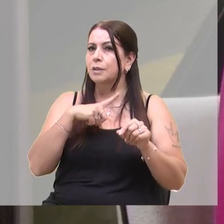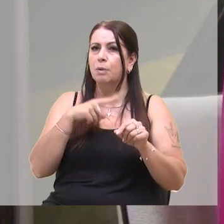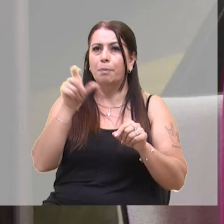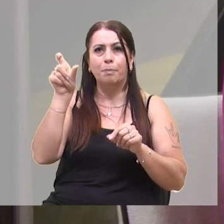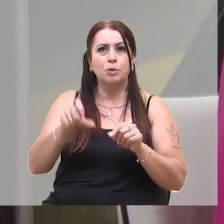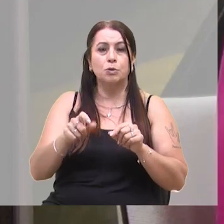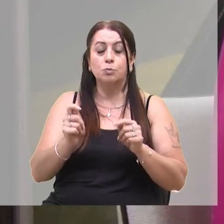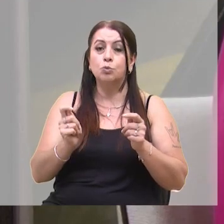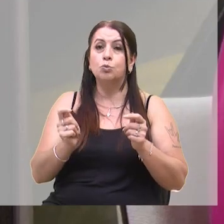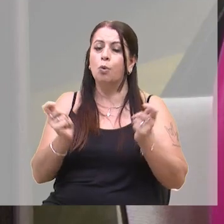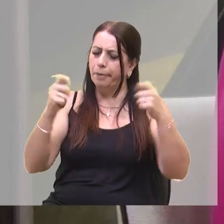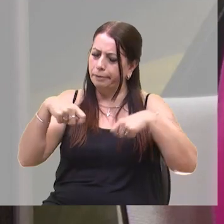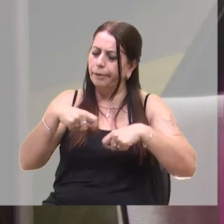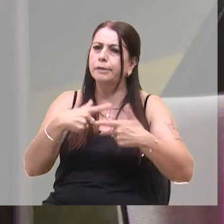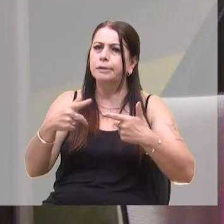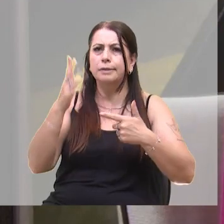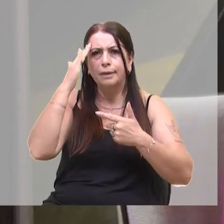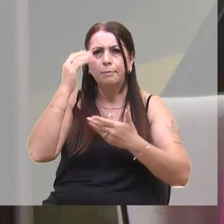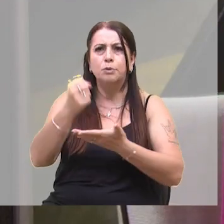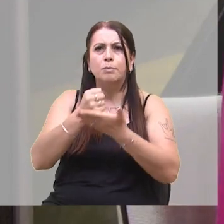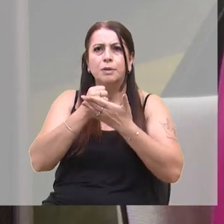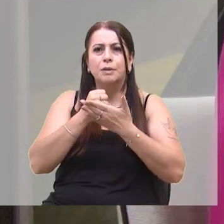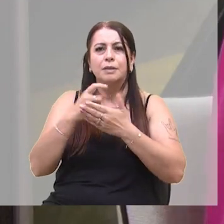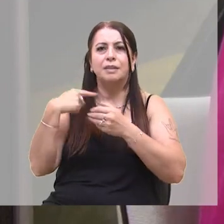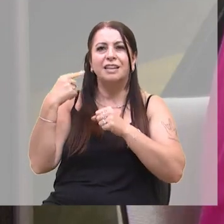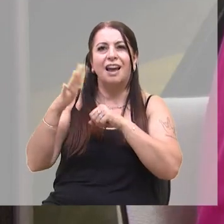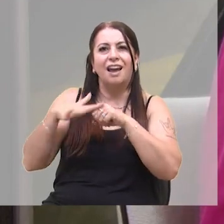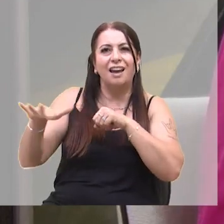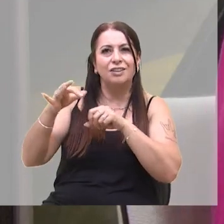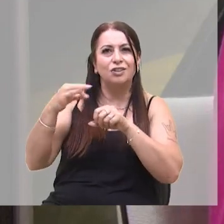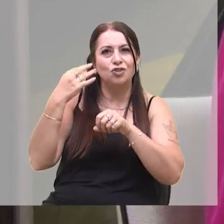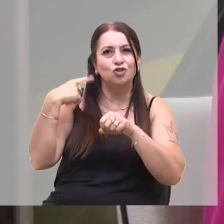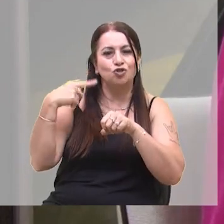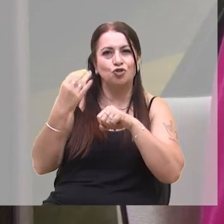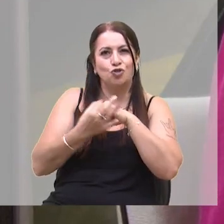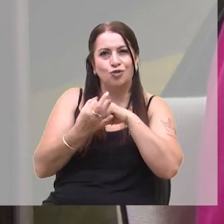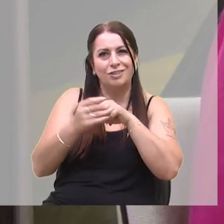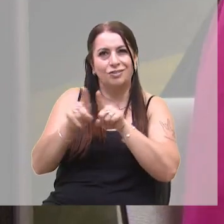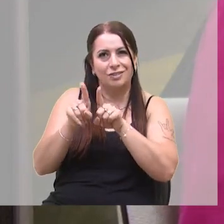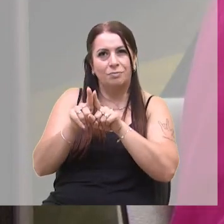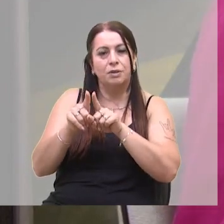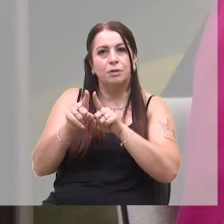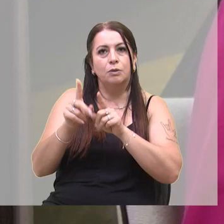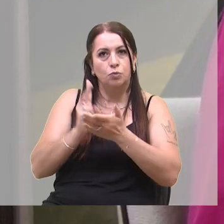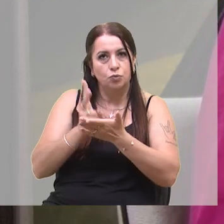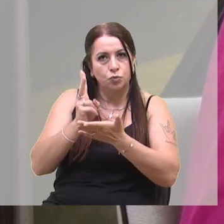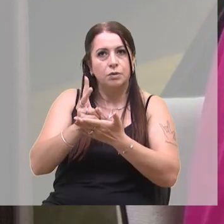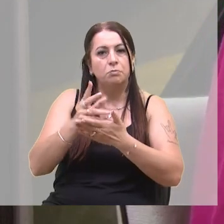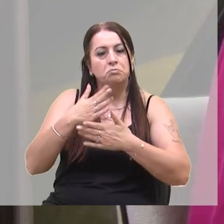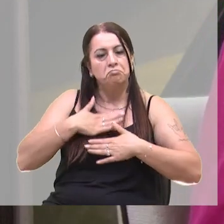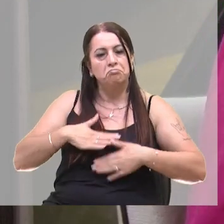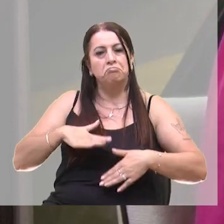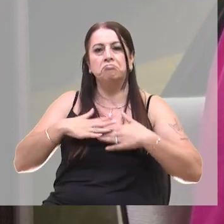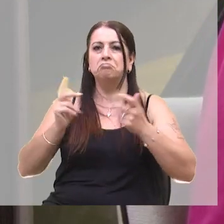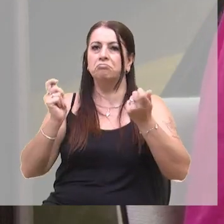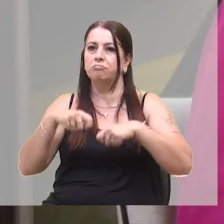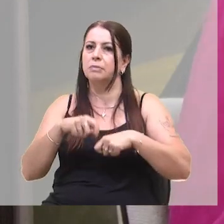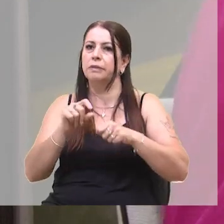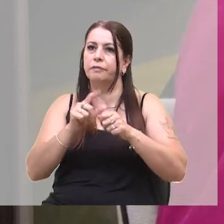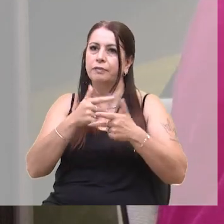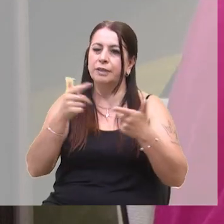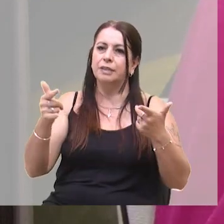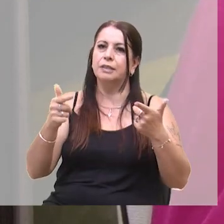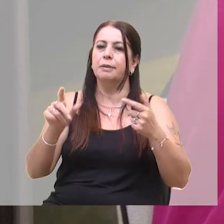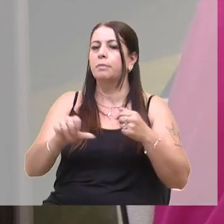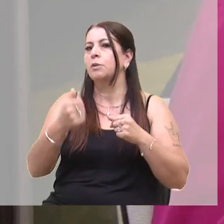mas aqueles que nós temos são pessoas muito comprometidas, então a gente sabe desse suporte jurídico, inclusive, para nos permitir seguir isso com a